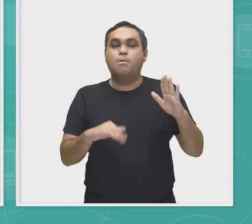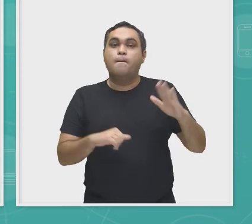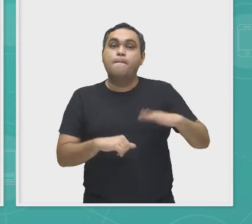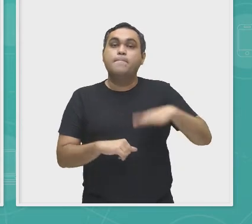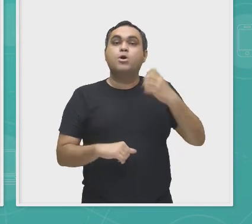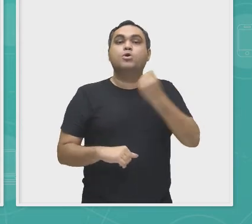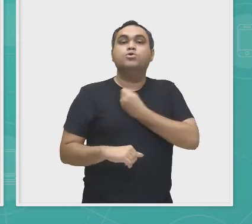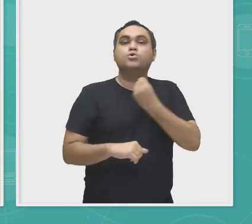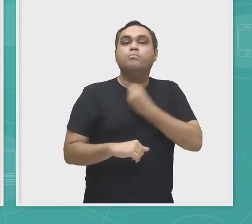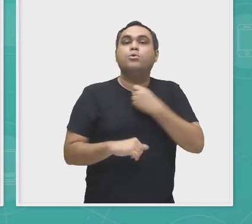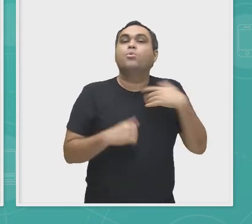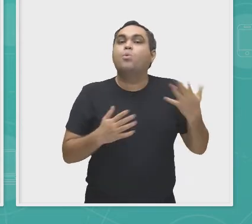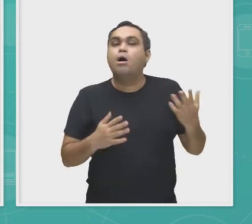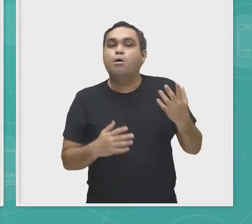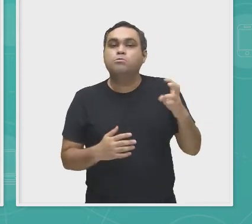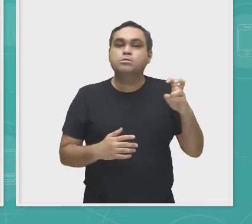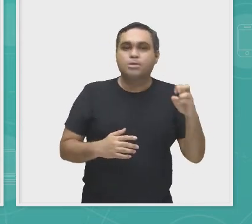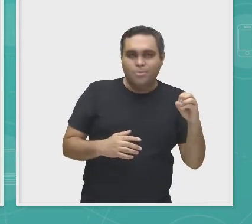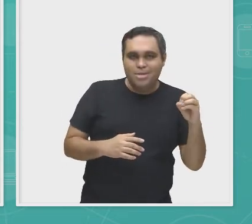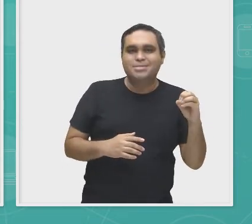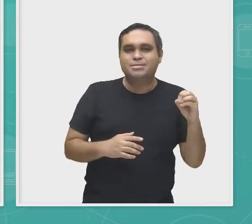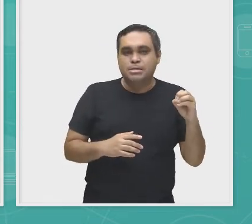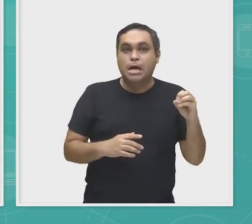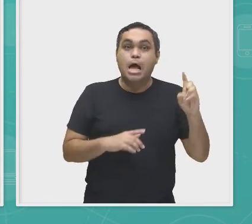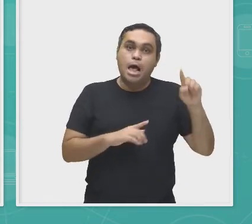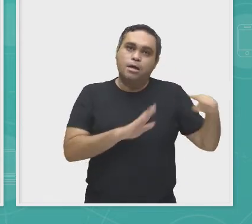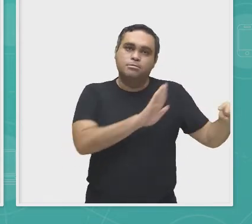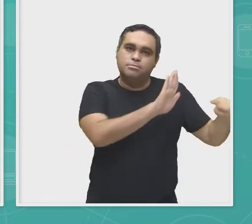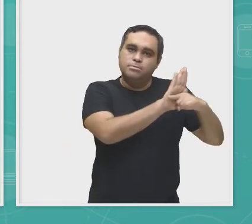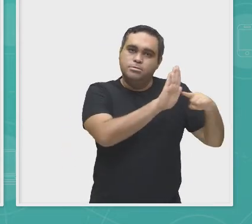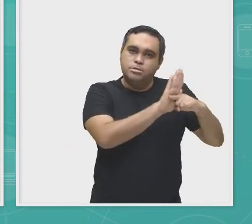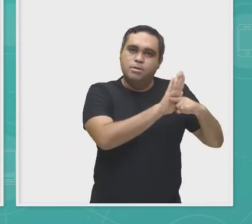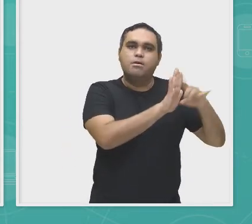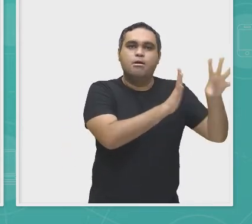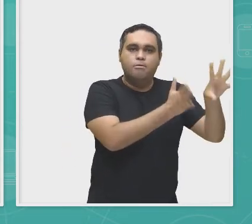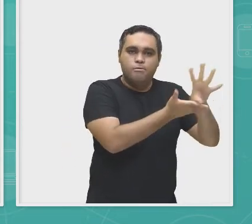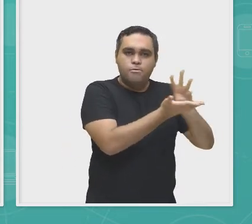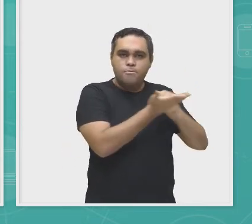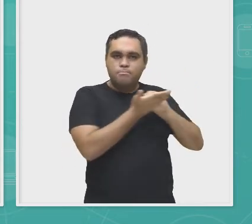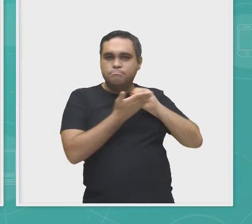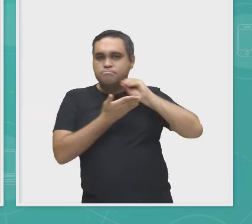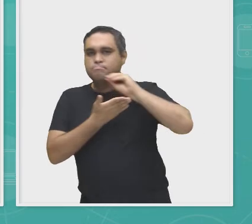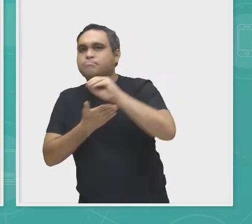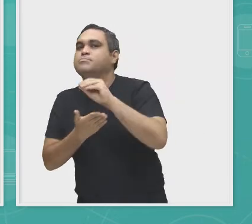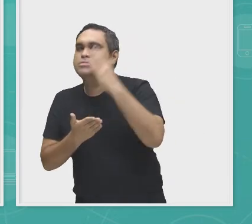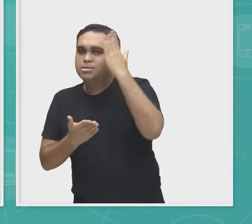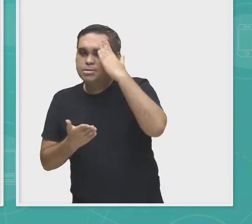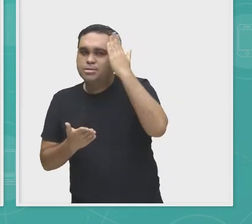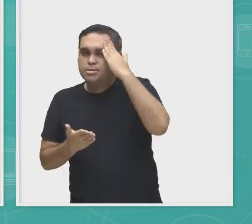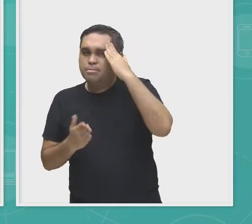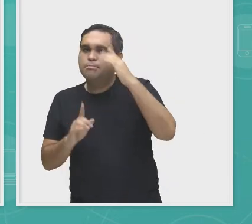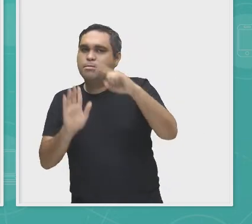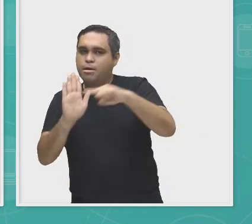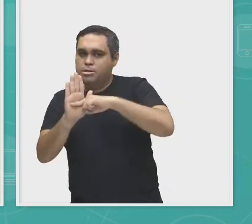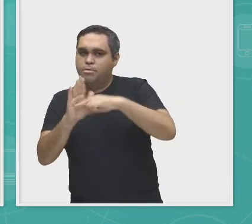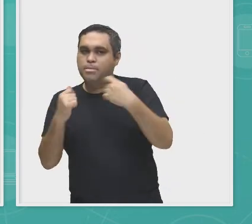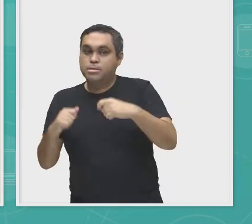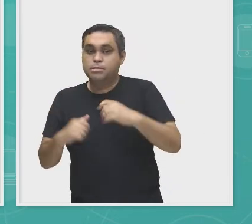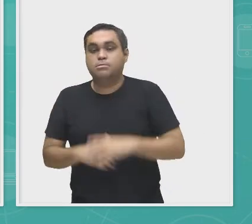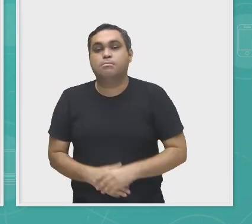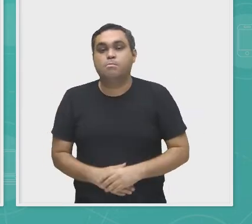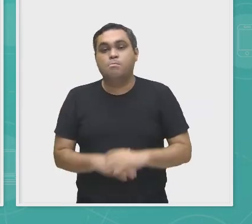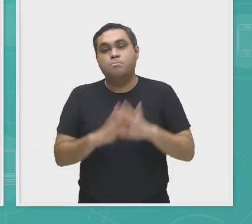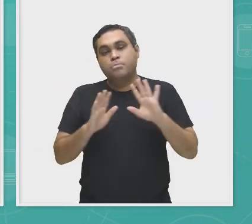módulo é negativo, eu já sei automaticamente que o resultado vai ser negativo. E o resto já